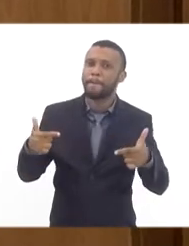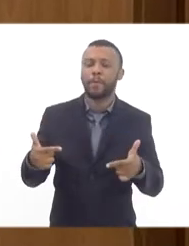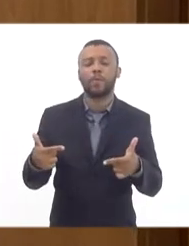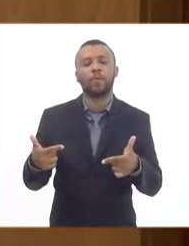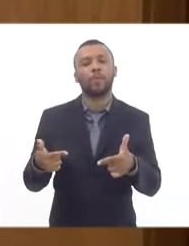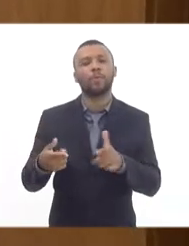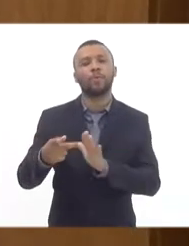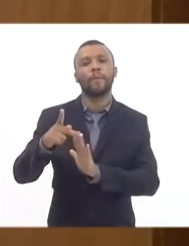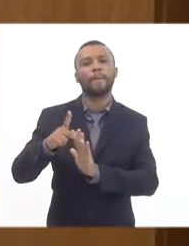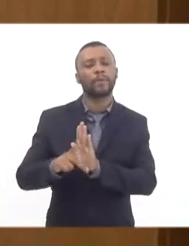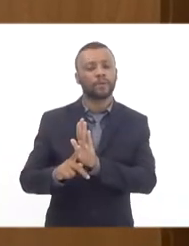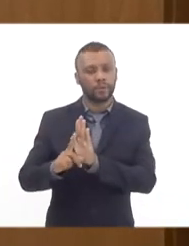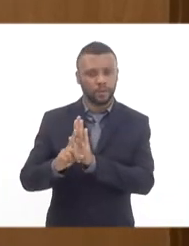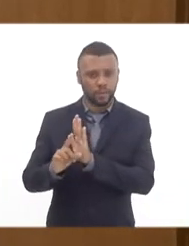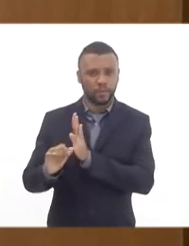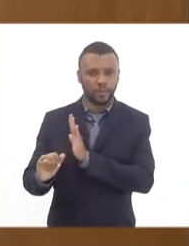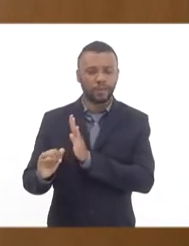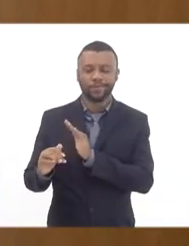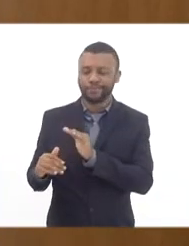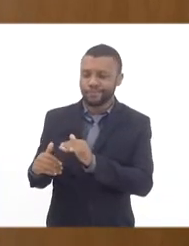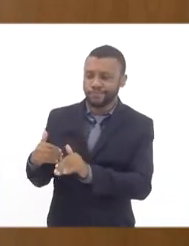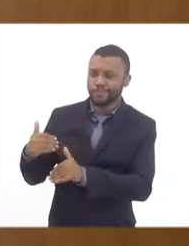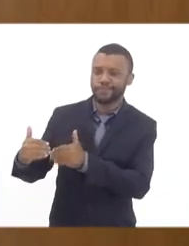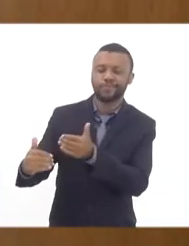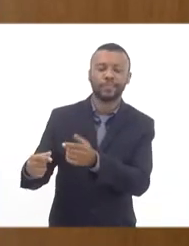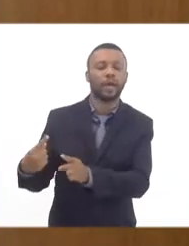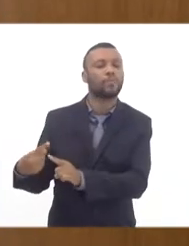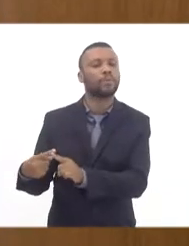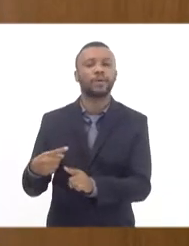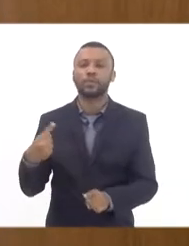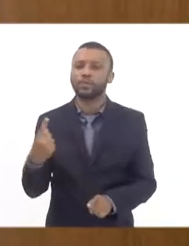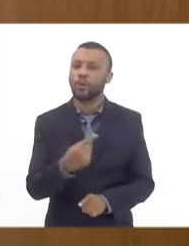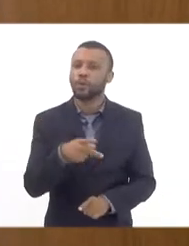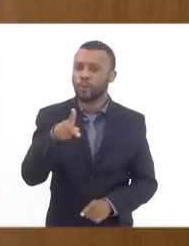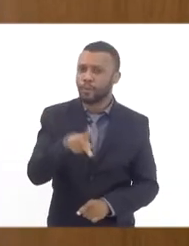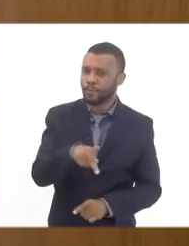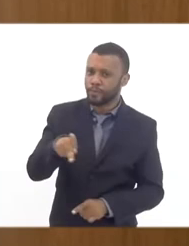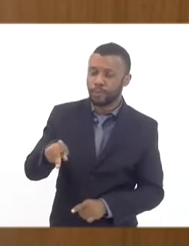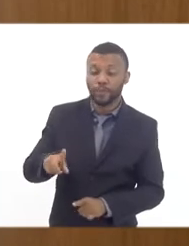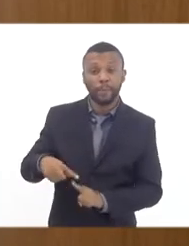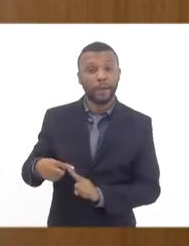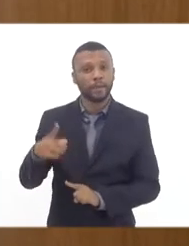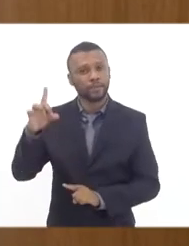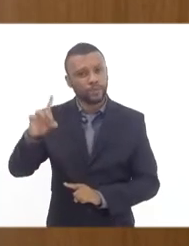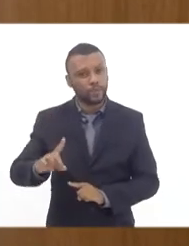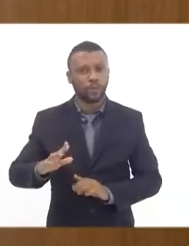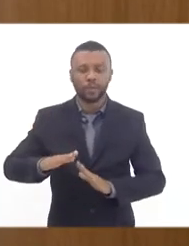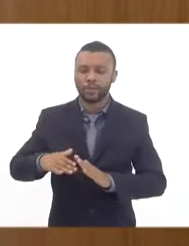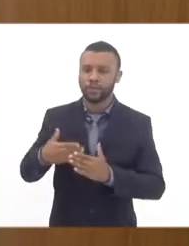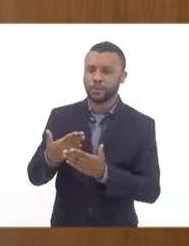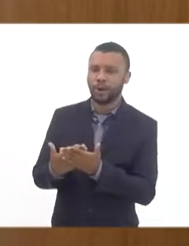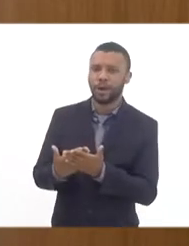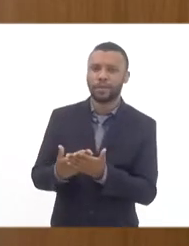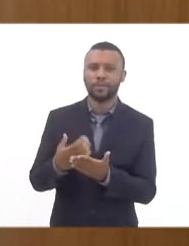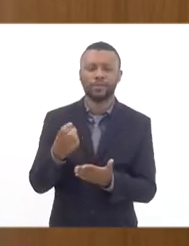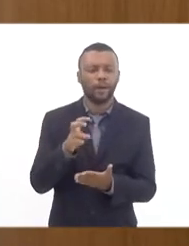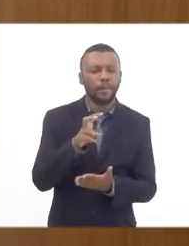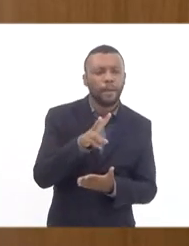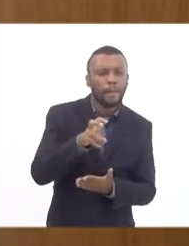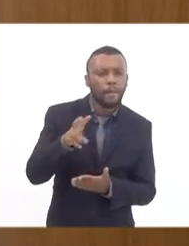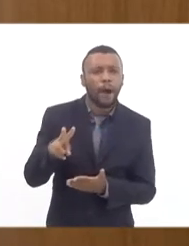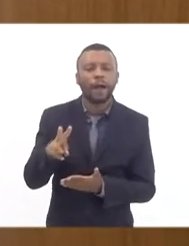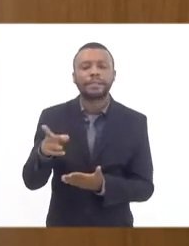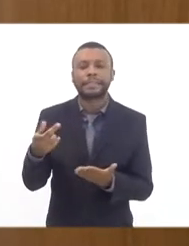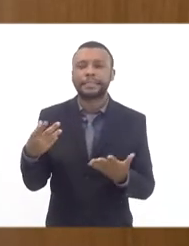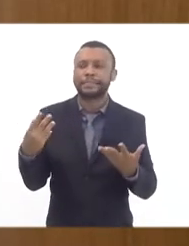projeto, porque nós que somos professores, nós que somos diretores de escola, muitas vezes nos vemos, né, reféns de